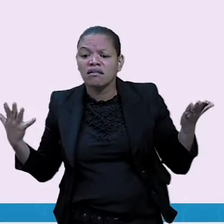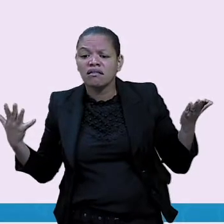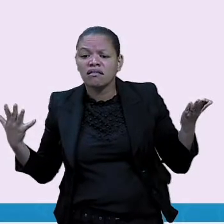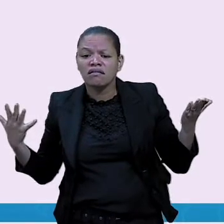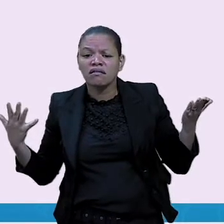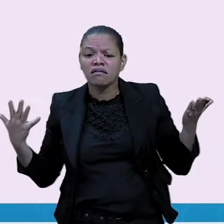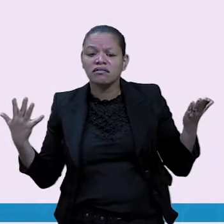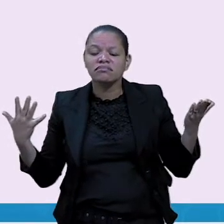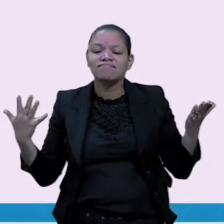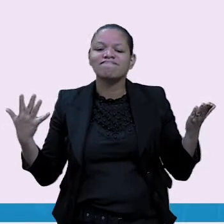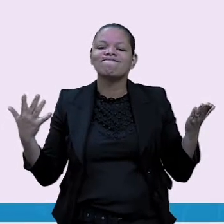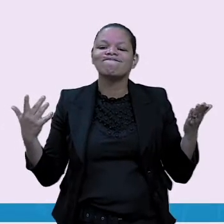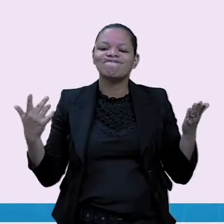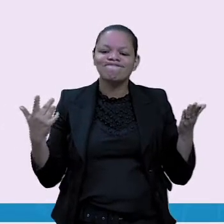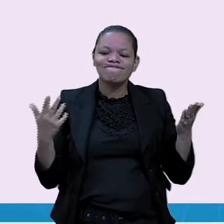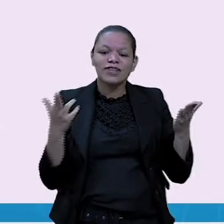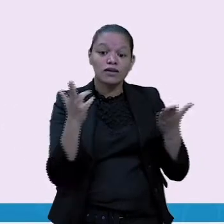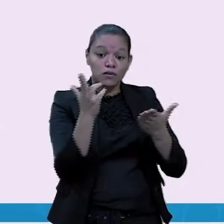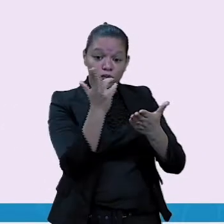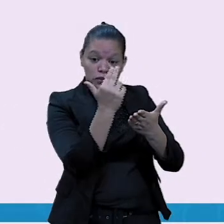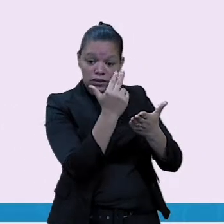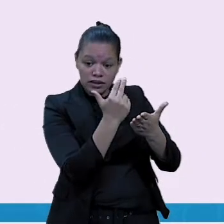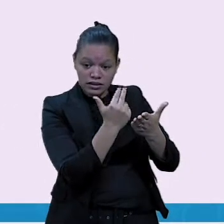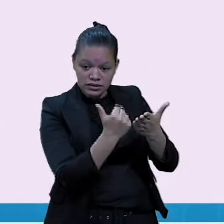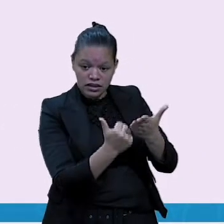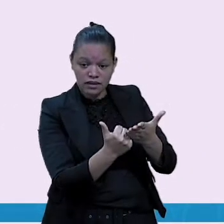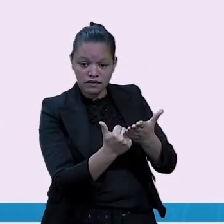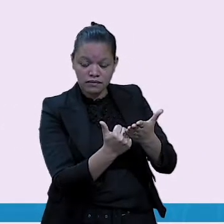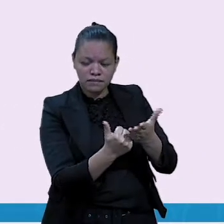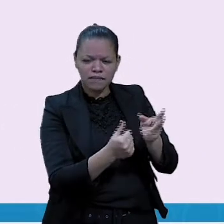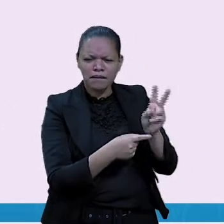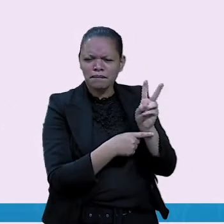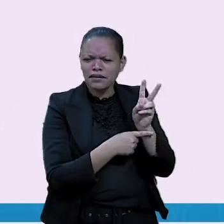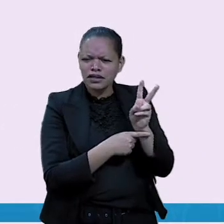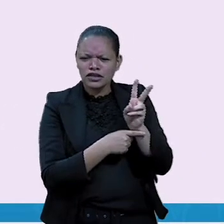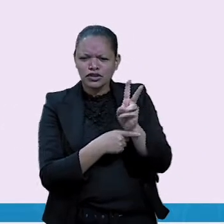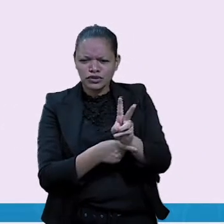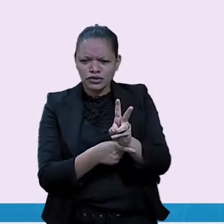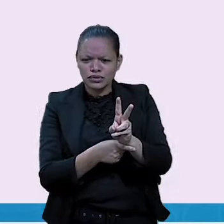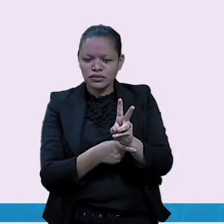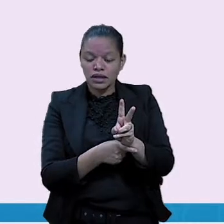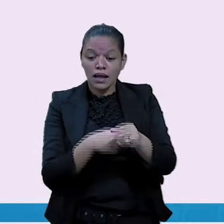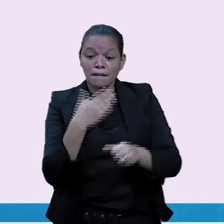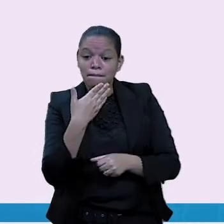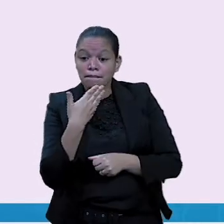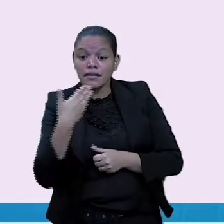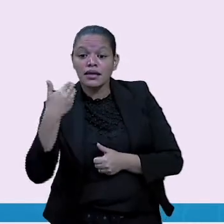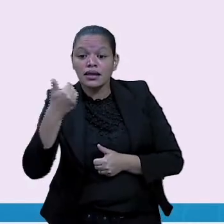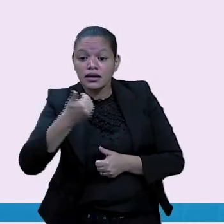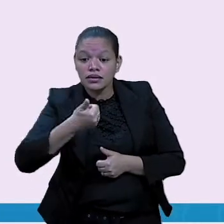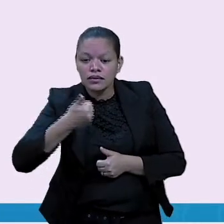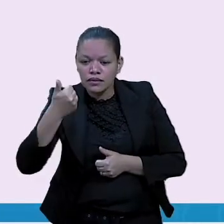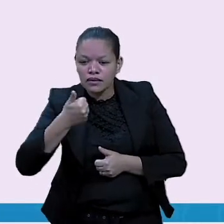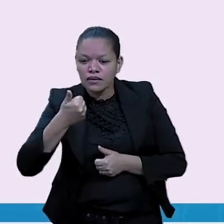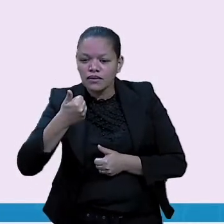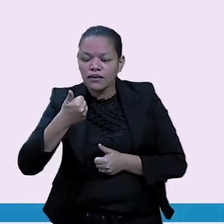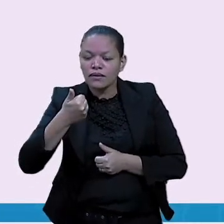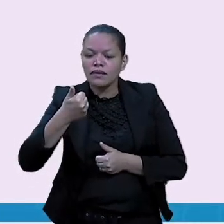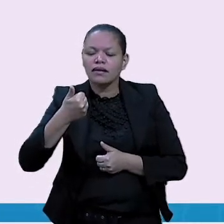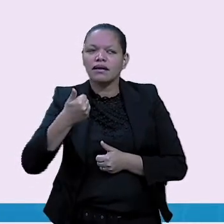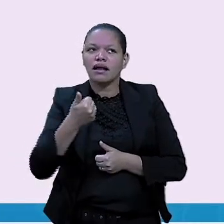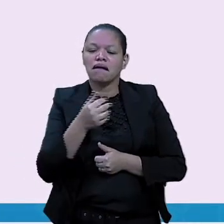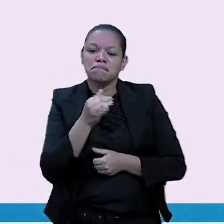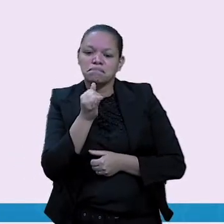complementar a mensagem que você irá passar em cada um dos quadrinhos. Os mais